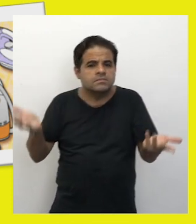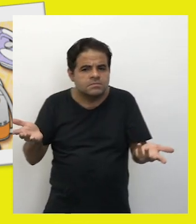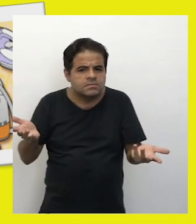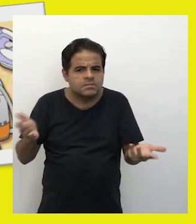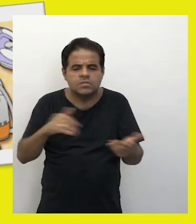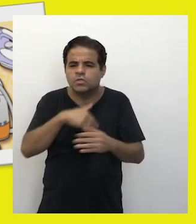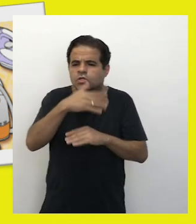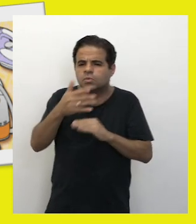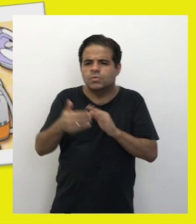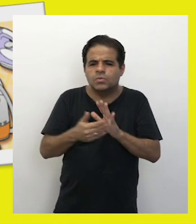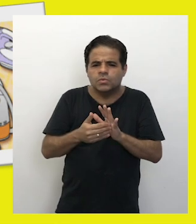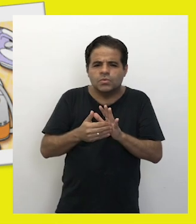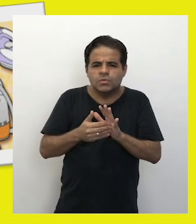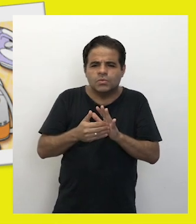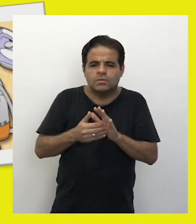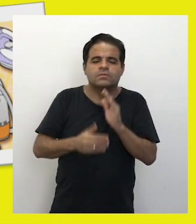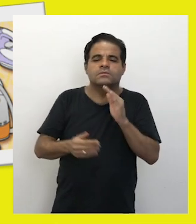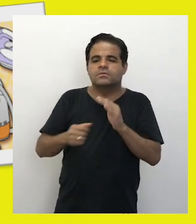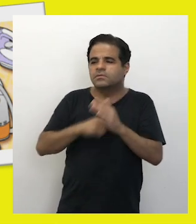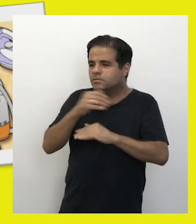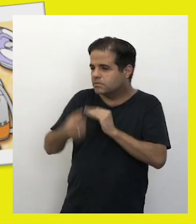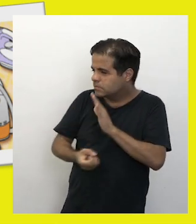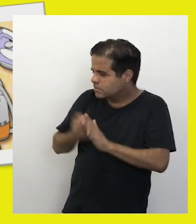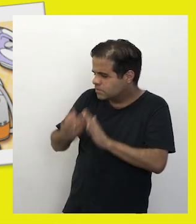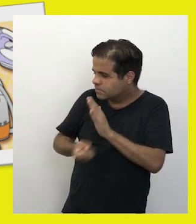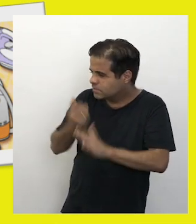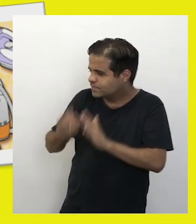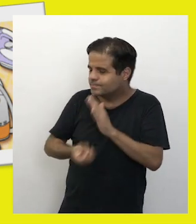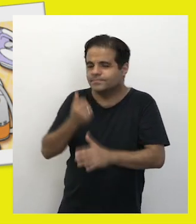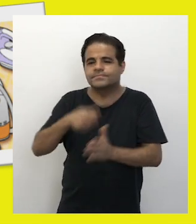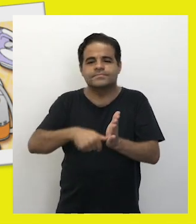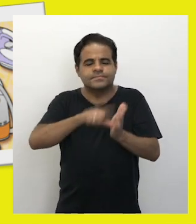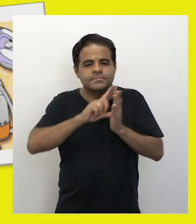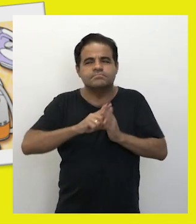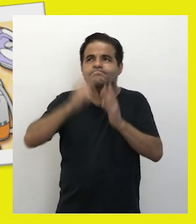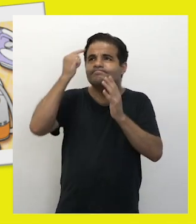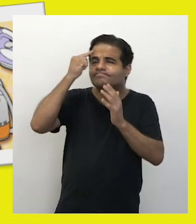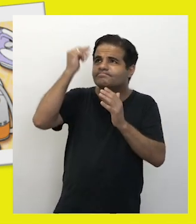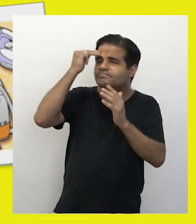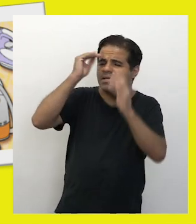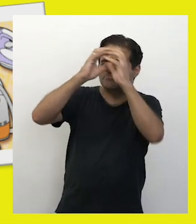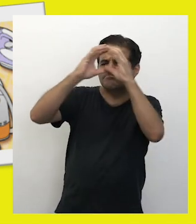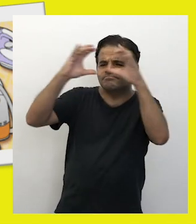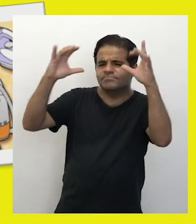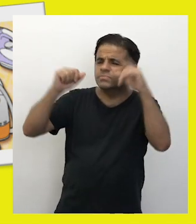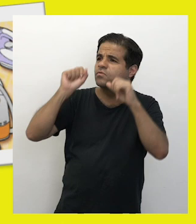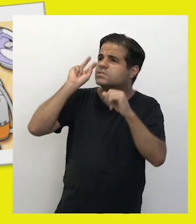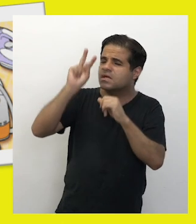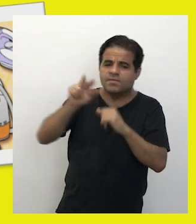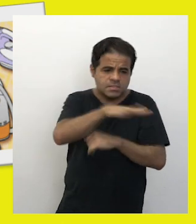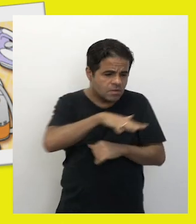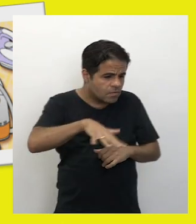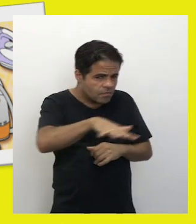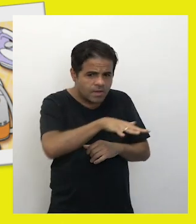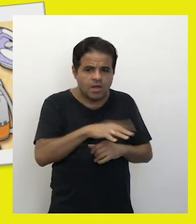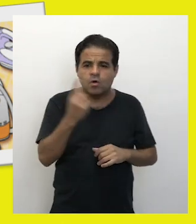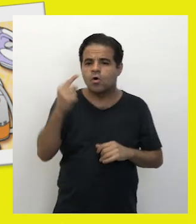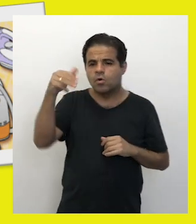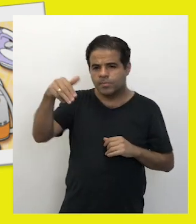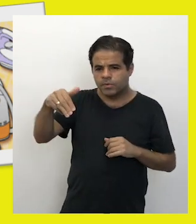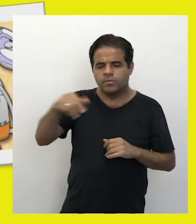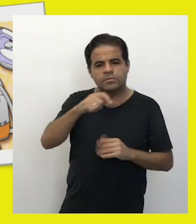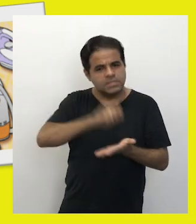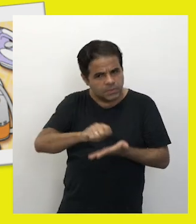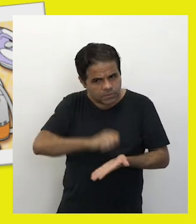Todas foram criadas antes na mente de alguém. O que você vê ao seu redor? Um minuto